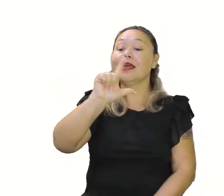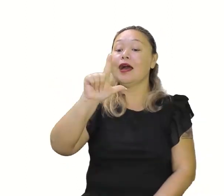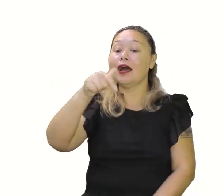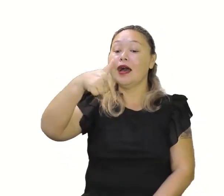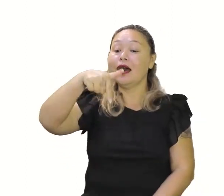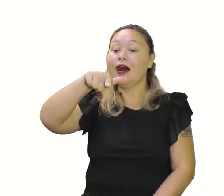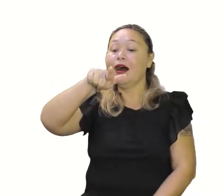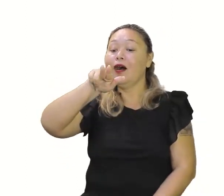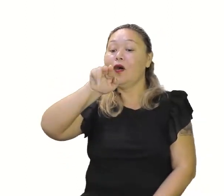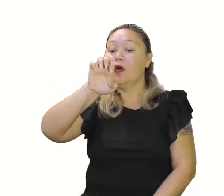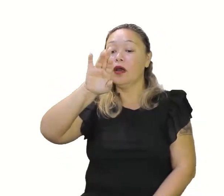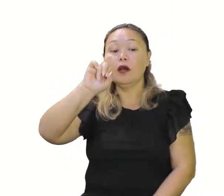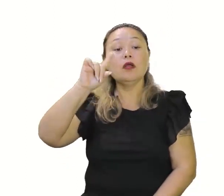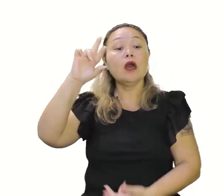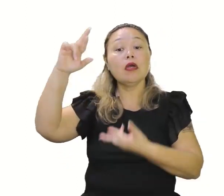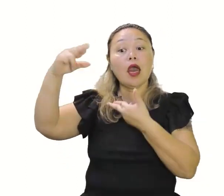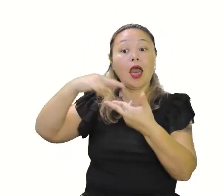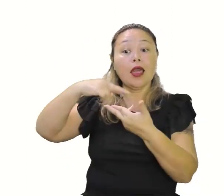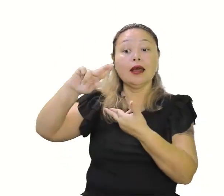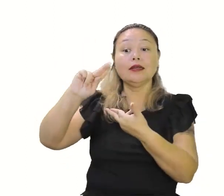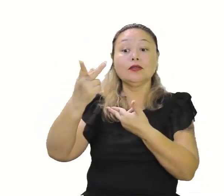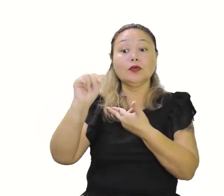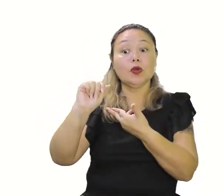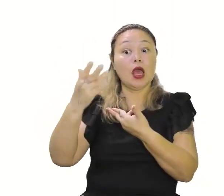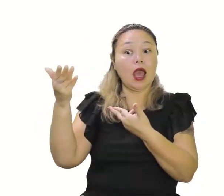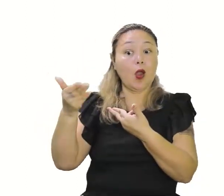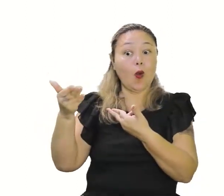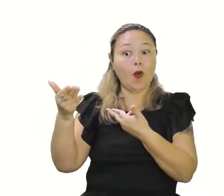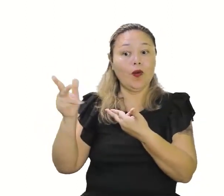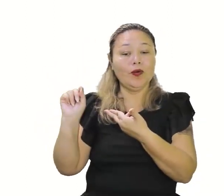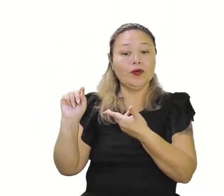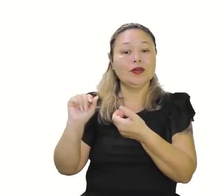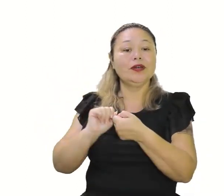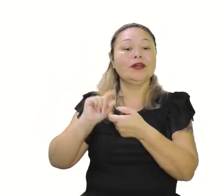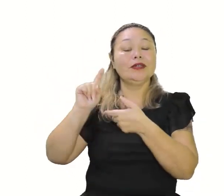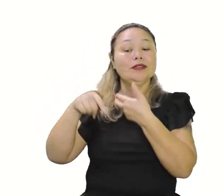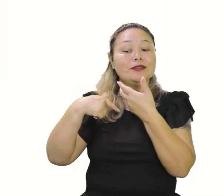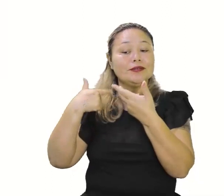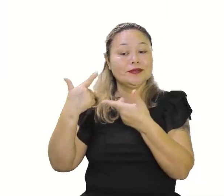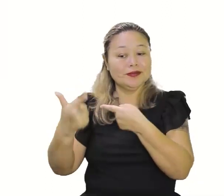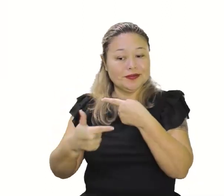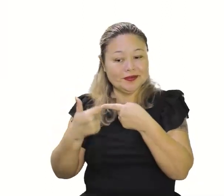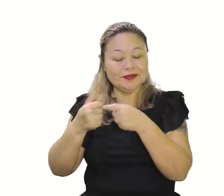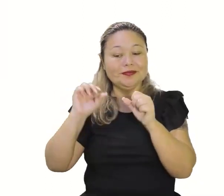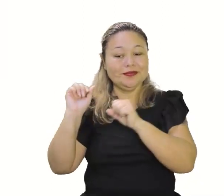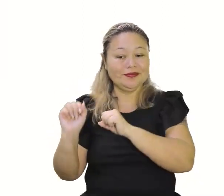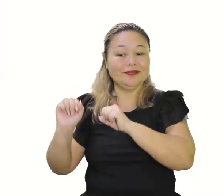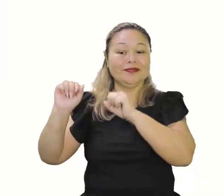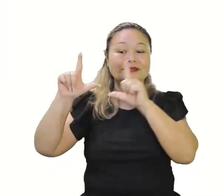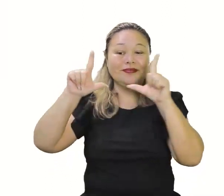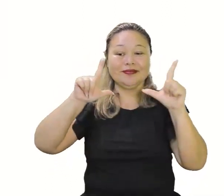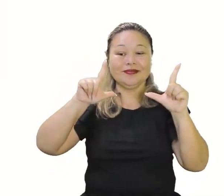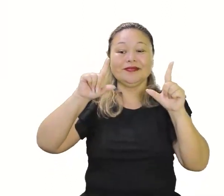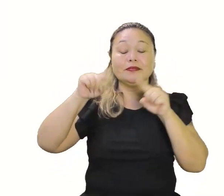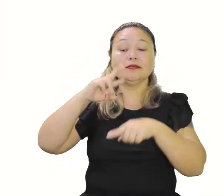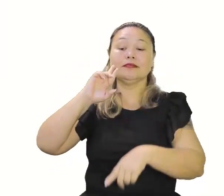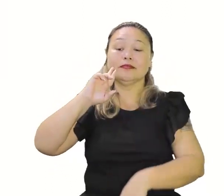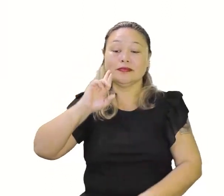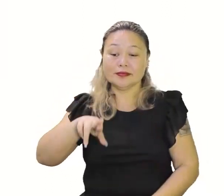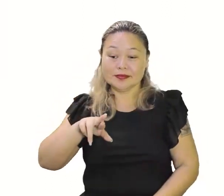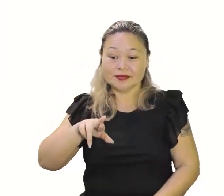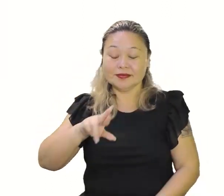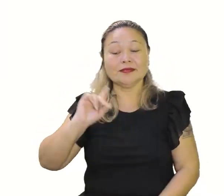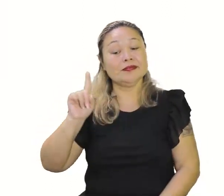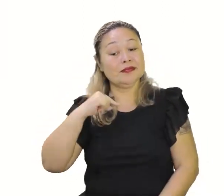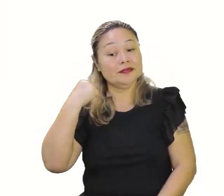sua relação com o hectare? Então agora, depois desse próximo slide, vai ficar respondida a